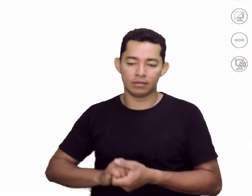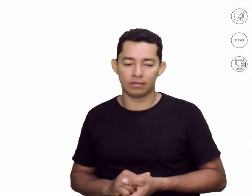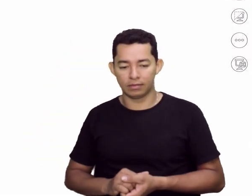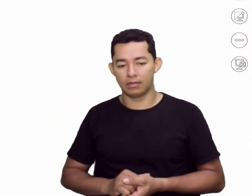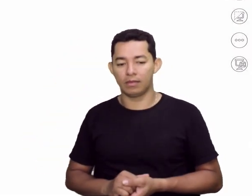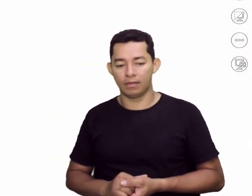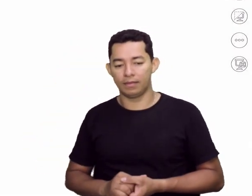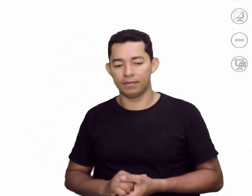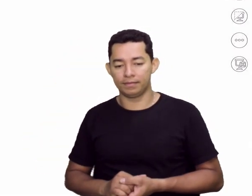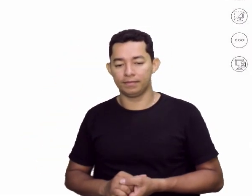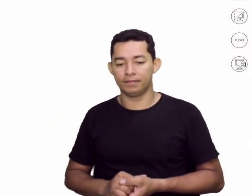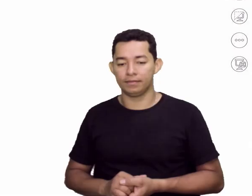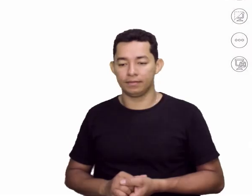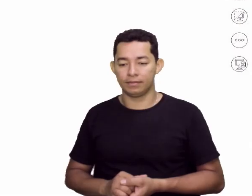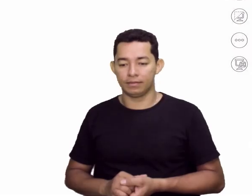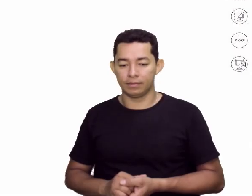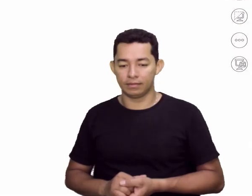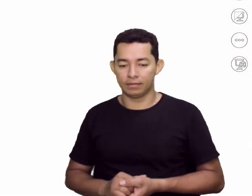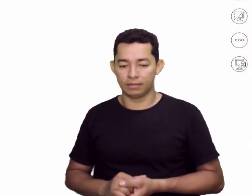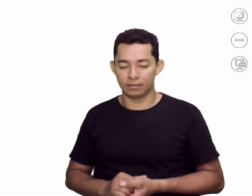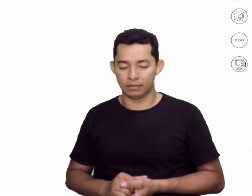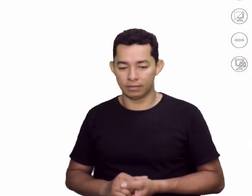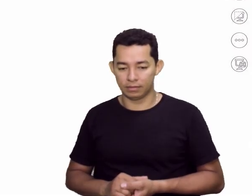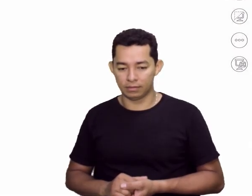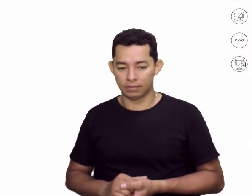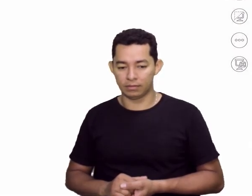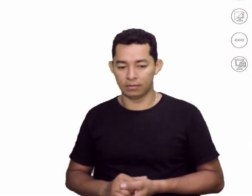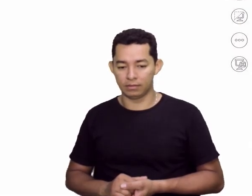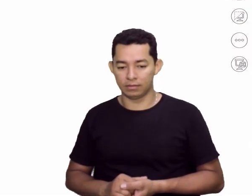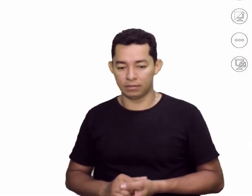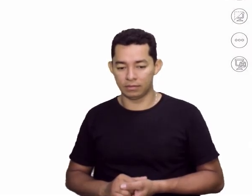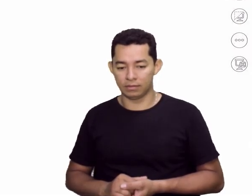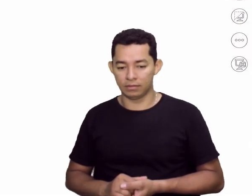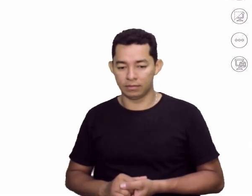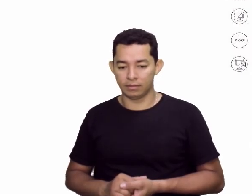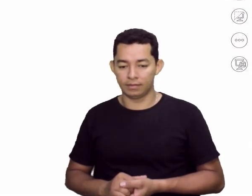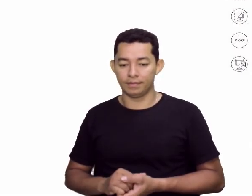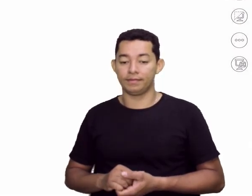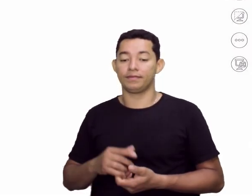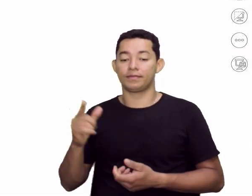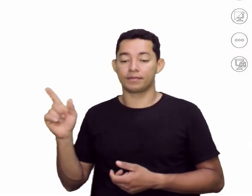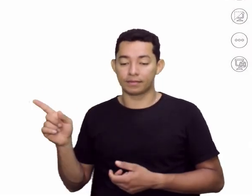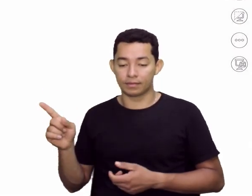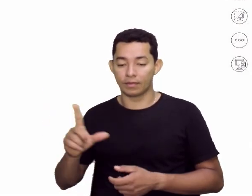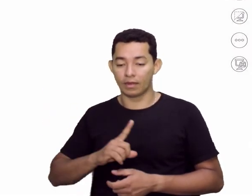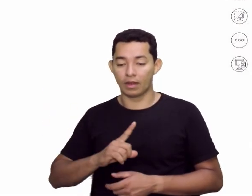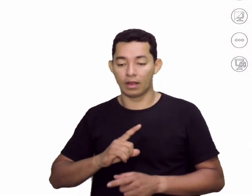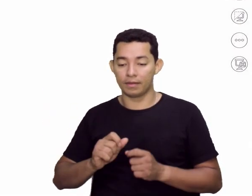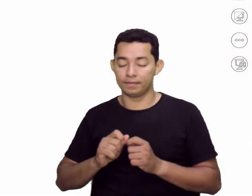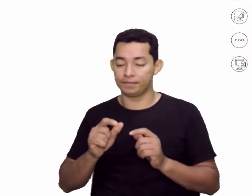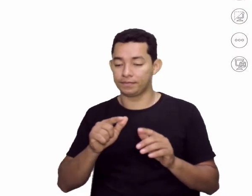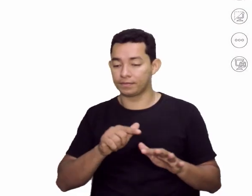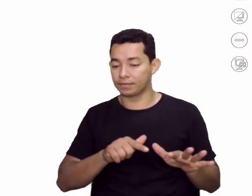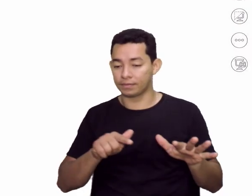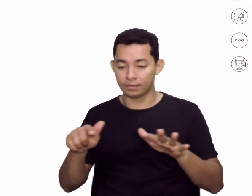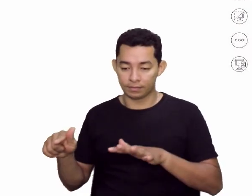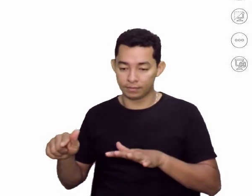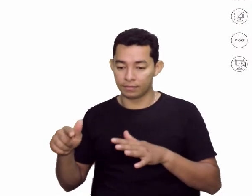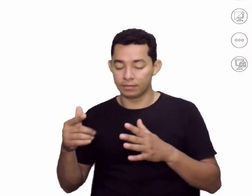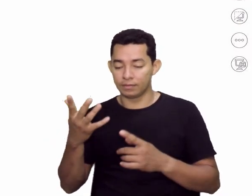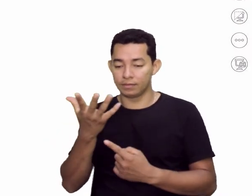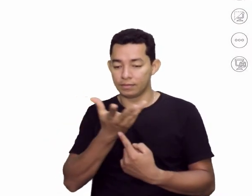lindíssima, maravilhosa, competentíssima Anita, tá? E aqui nós temos a Semana de Arte Moderna, que